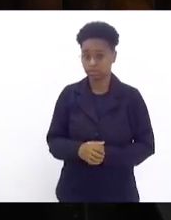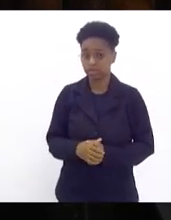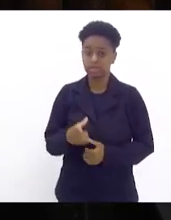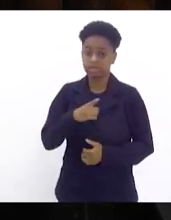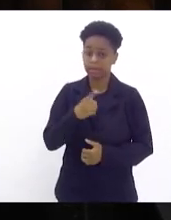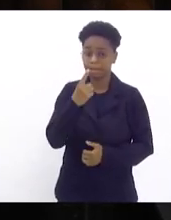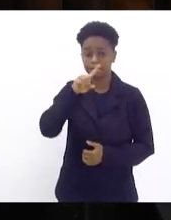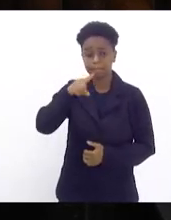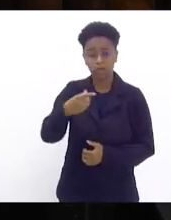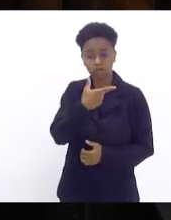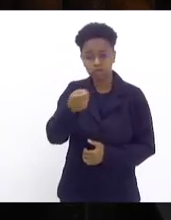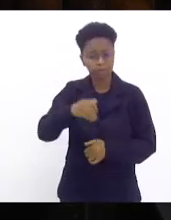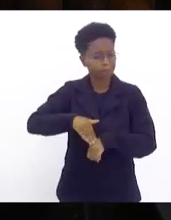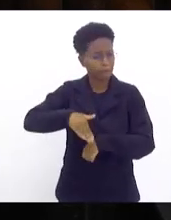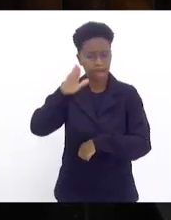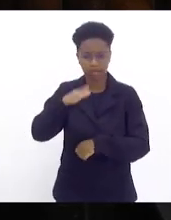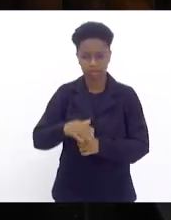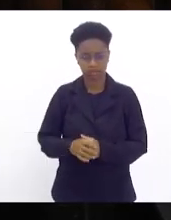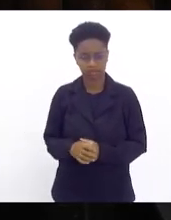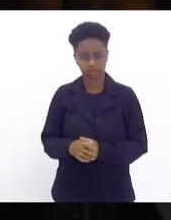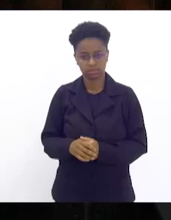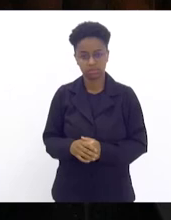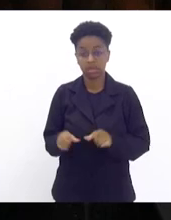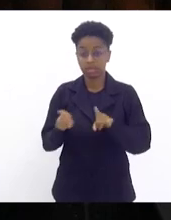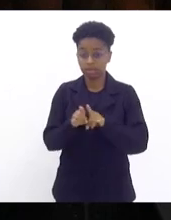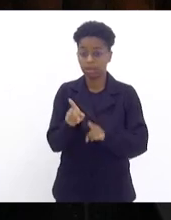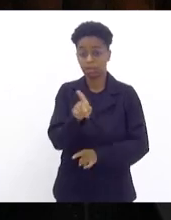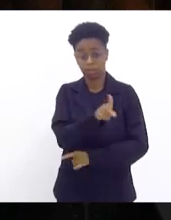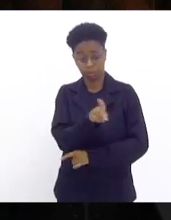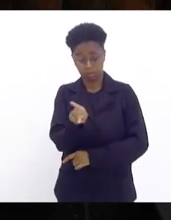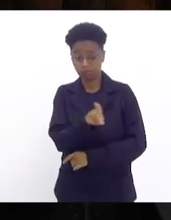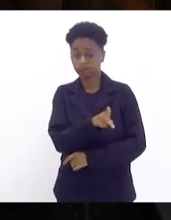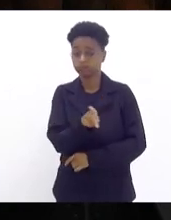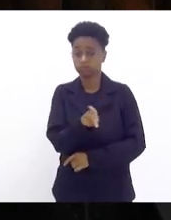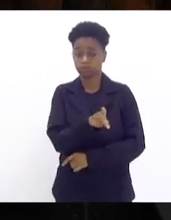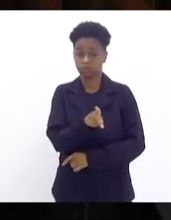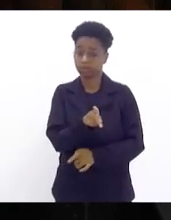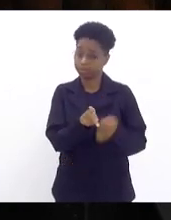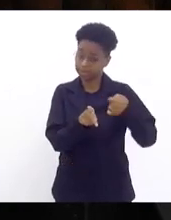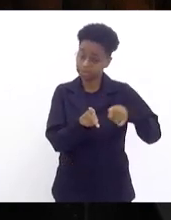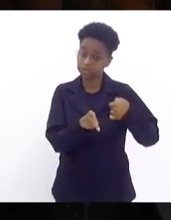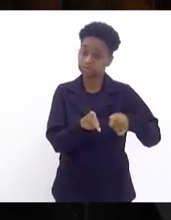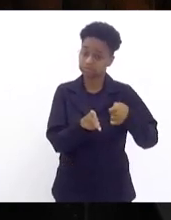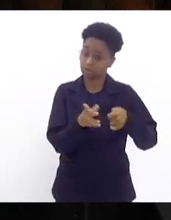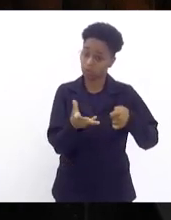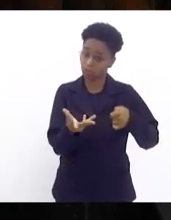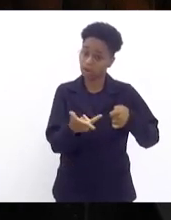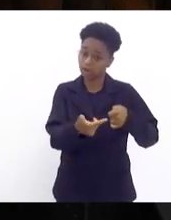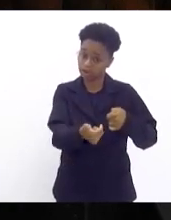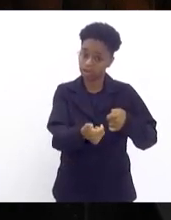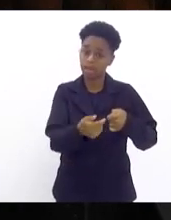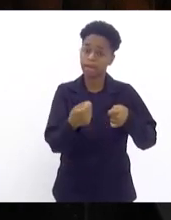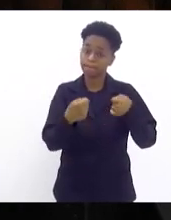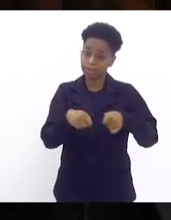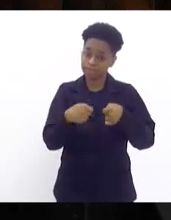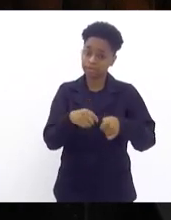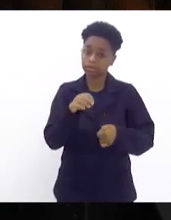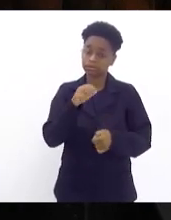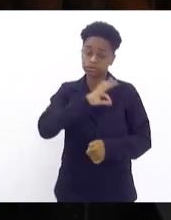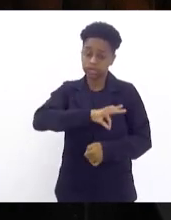de 1.200 e um corpo docente Isto é professores qualificados e justamente